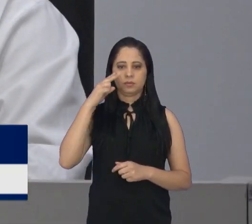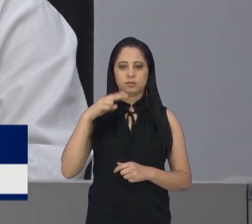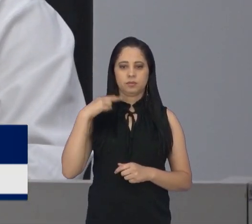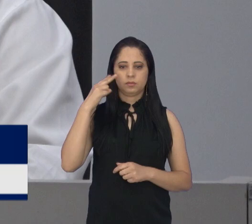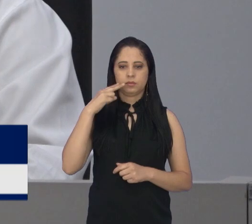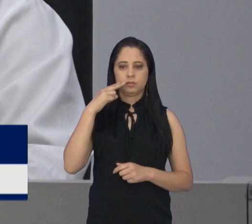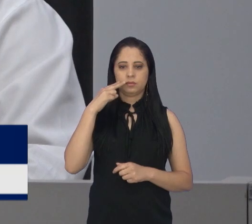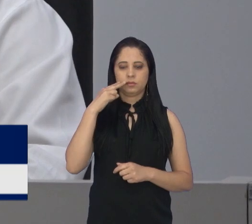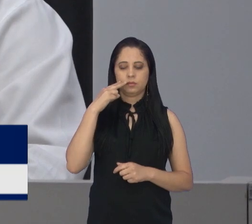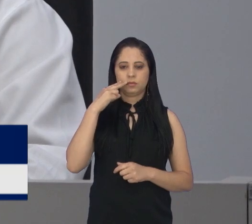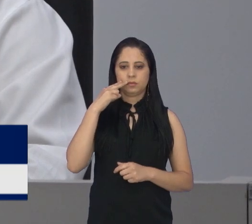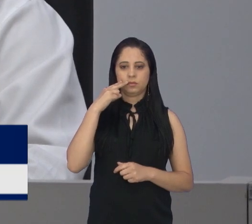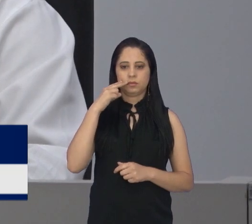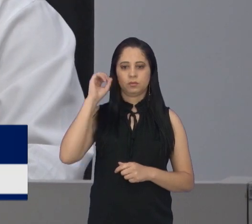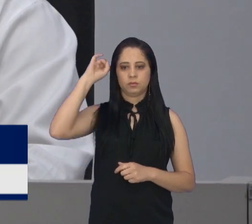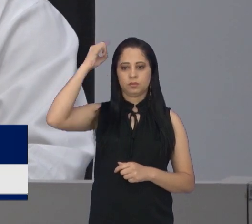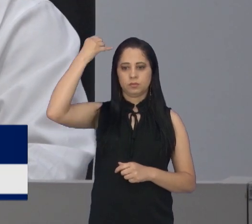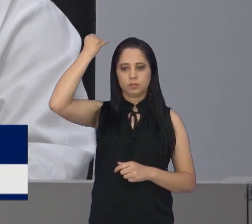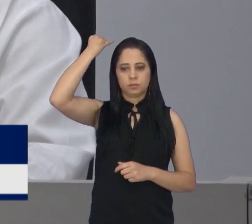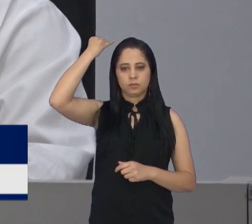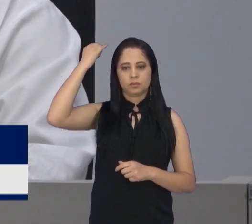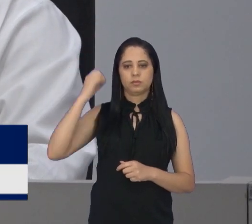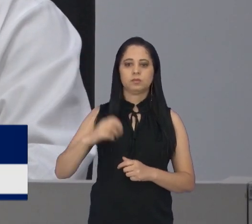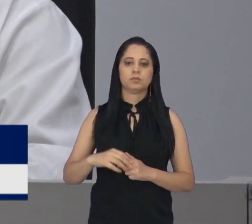vereador Dr. José Cláudio,